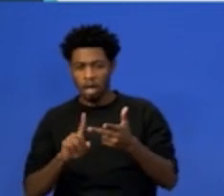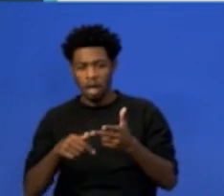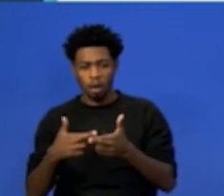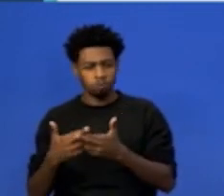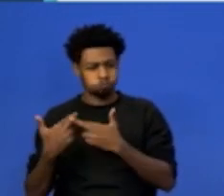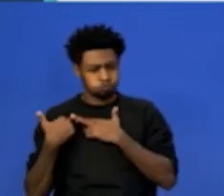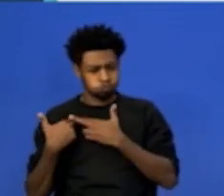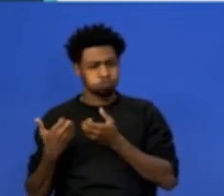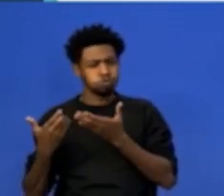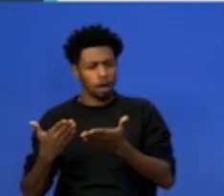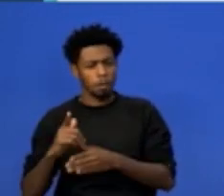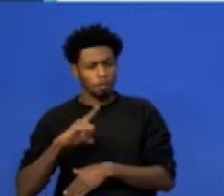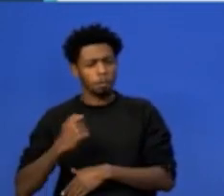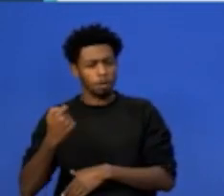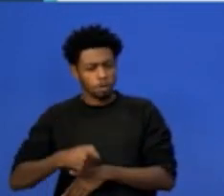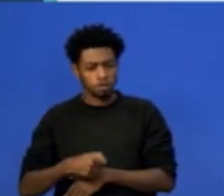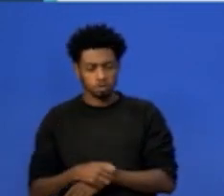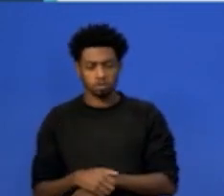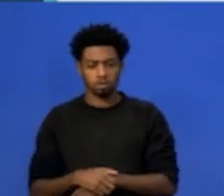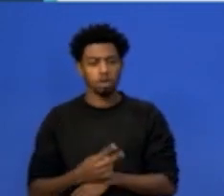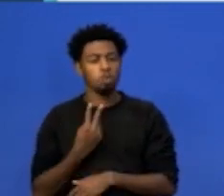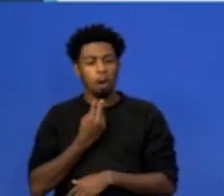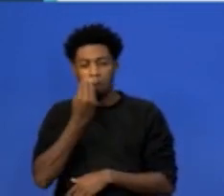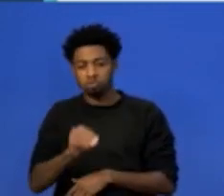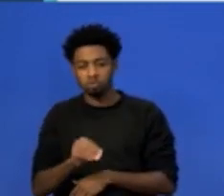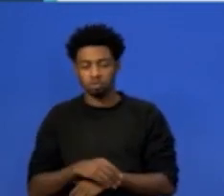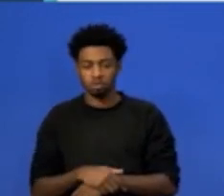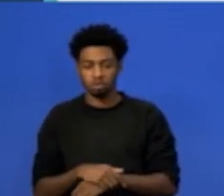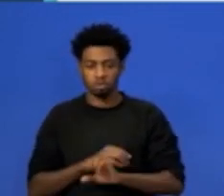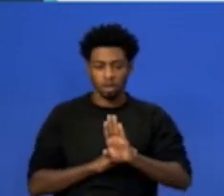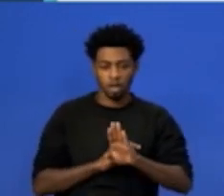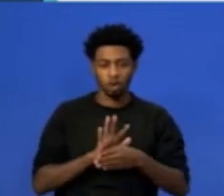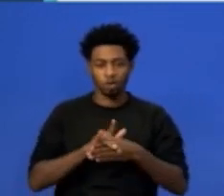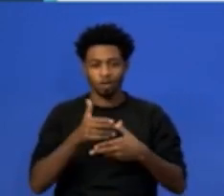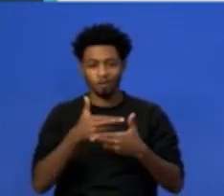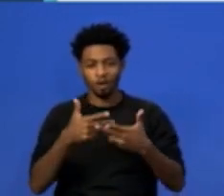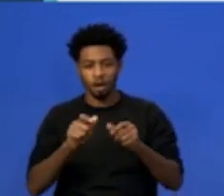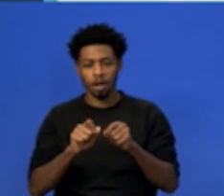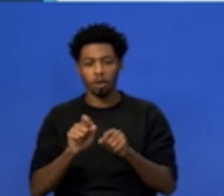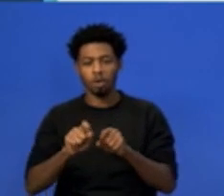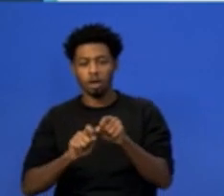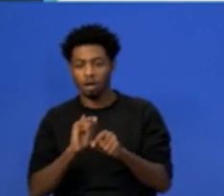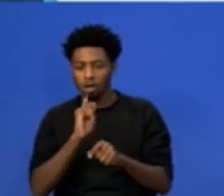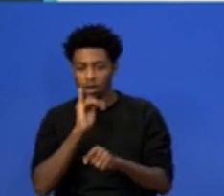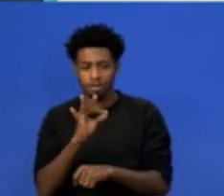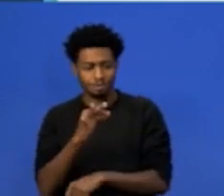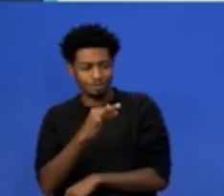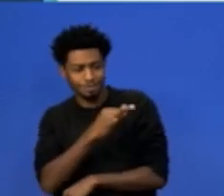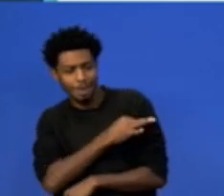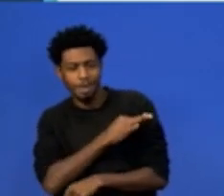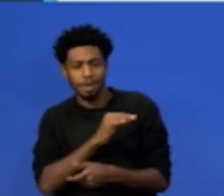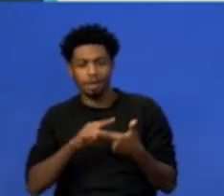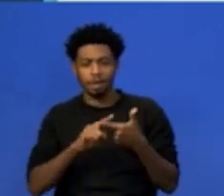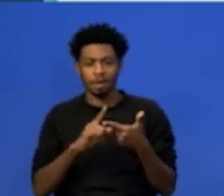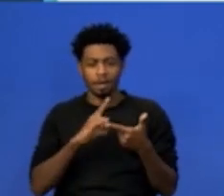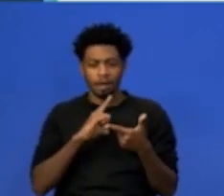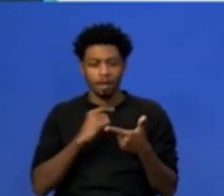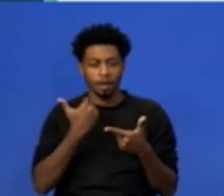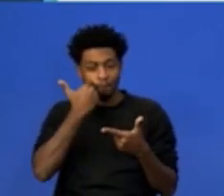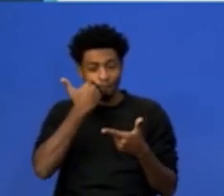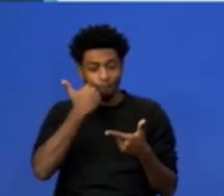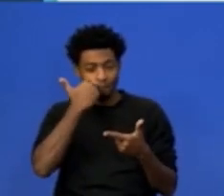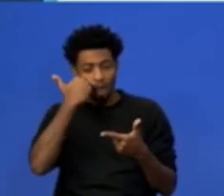obrigatória. Alternativa B, doenças infecto-contagiosas como dengue, febre amarela